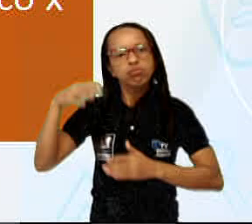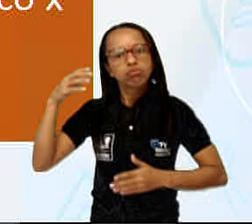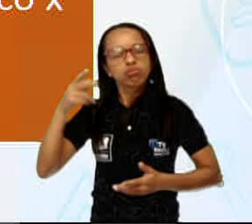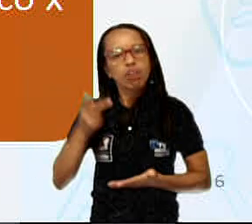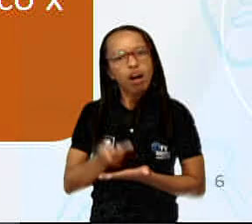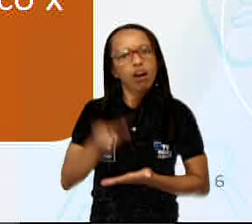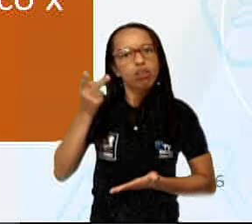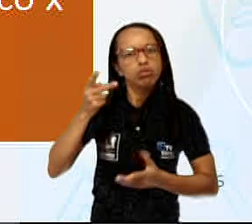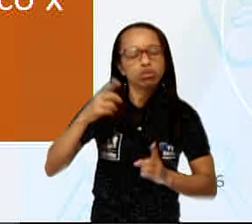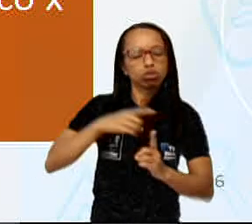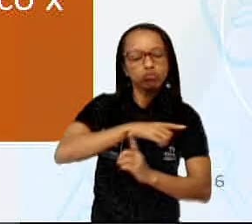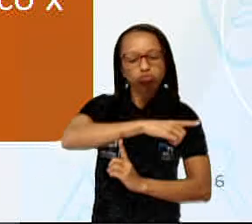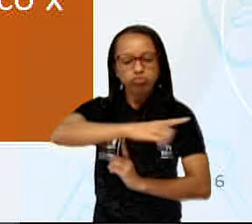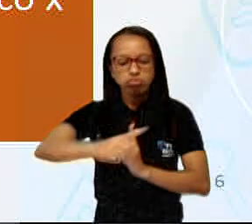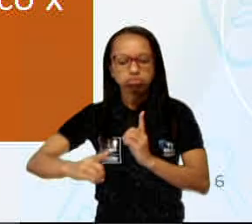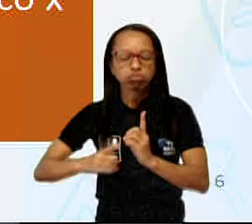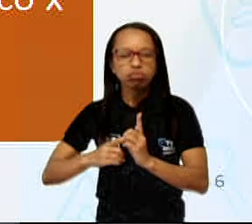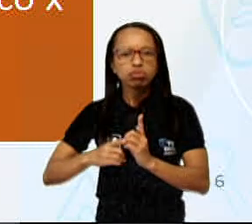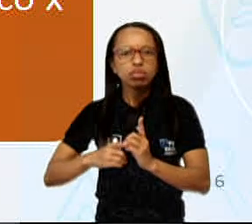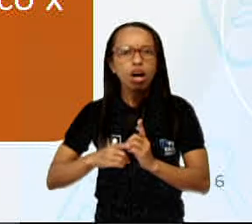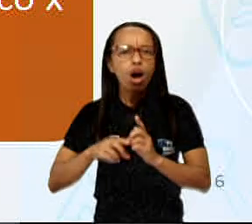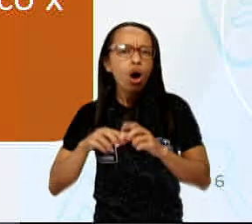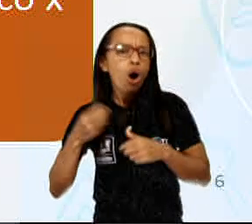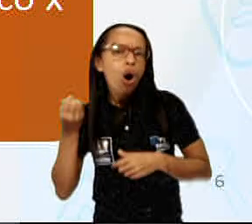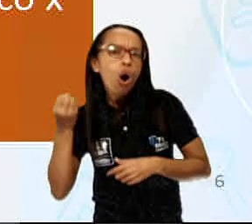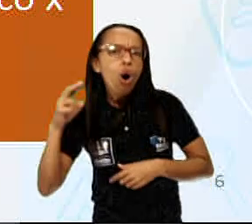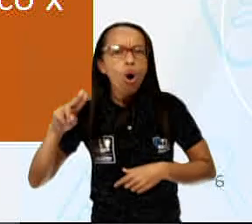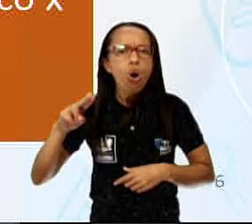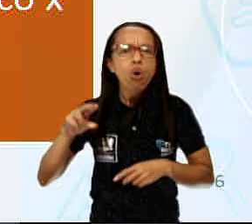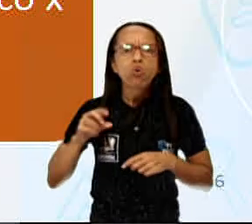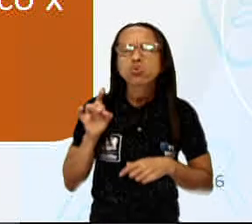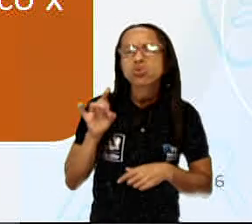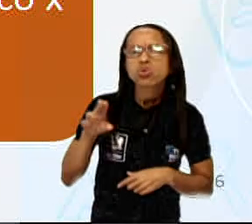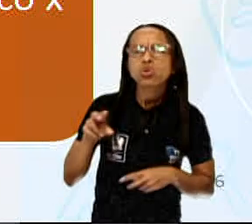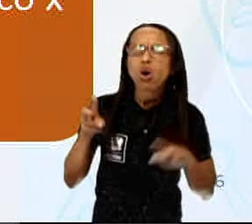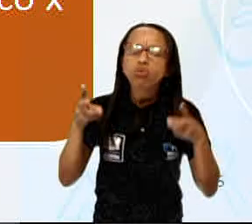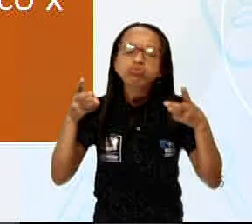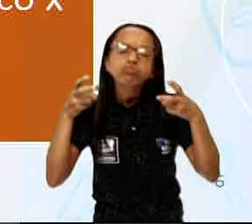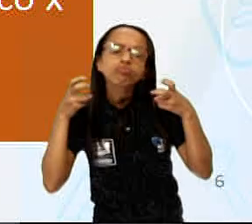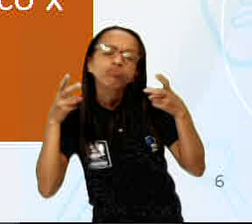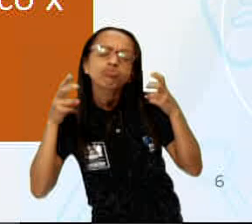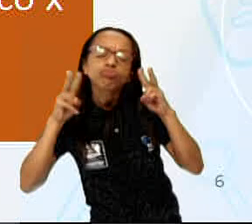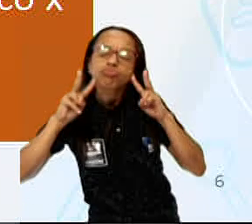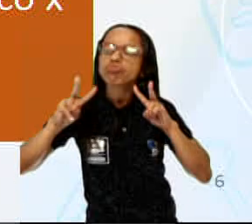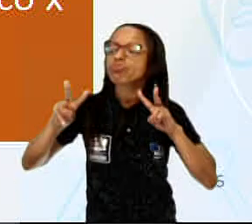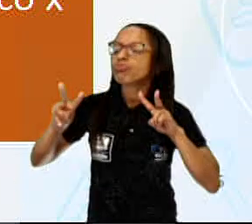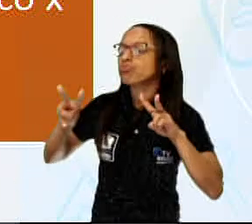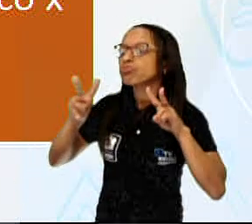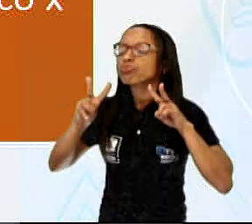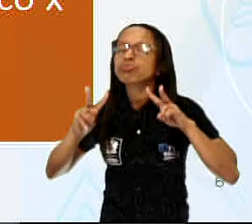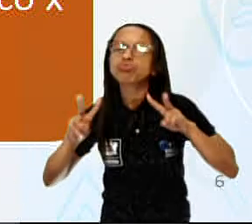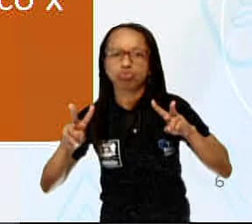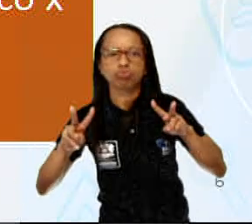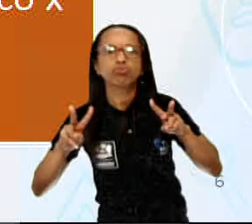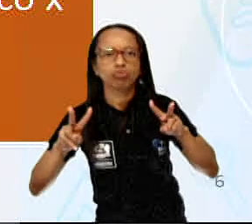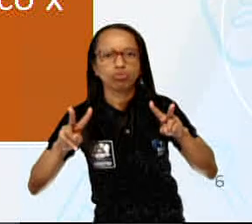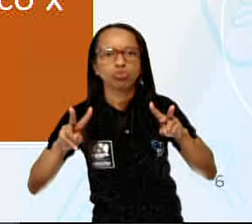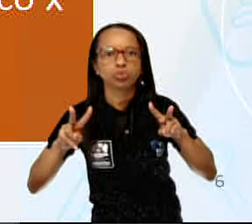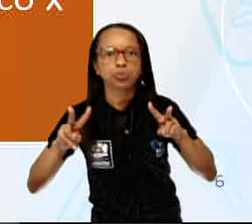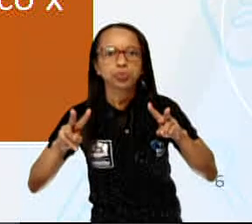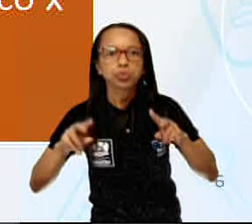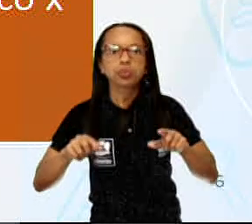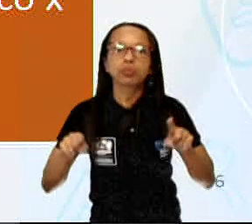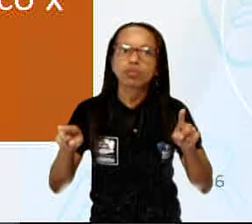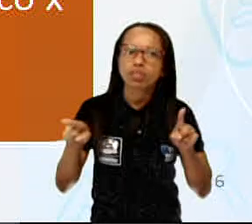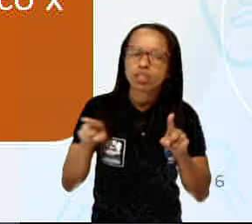pode ser observador, aquele que só observa tudo o que acontece. E nós temos também as marcações. Nós temos